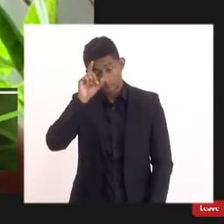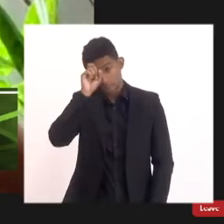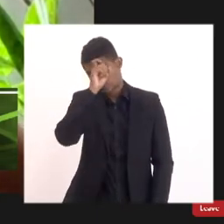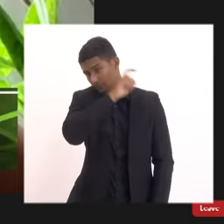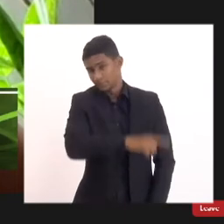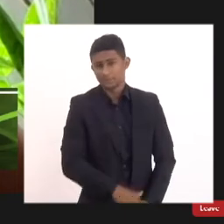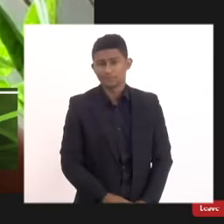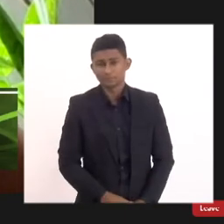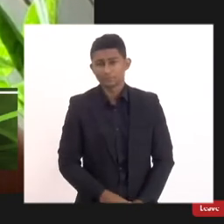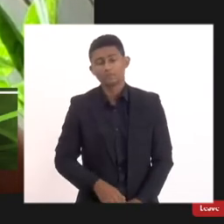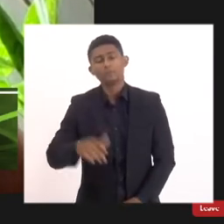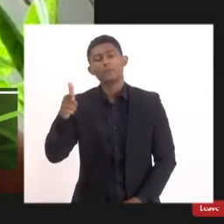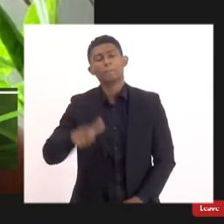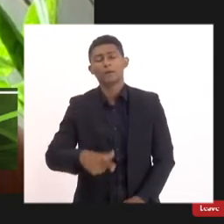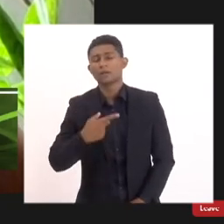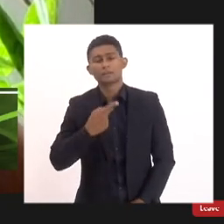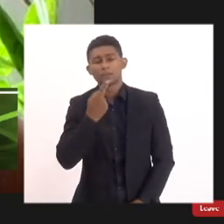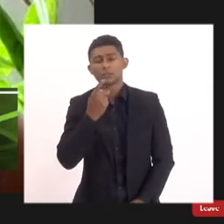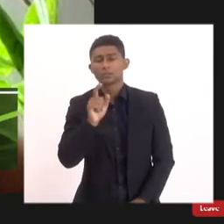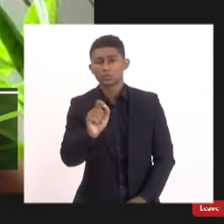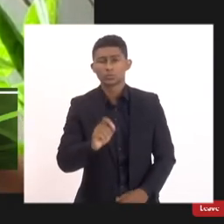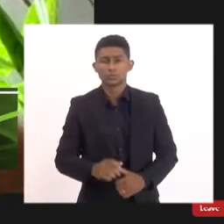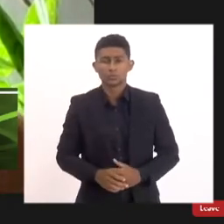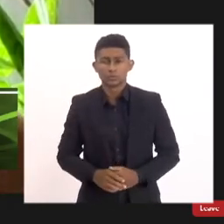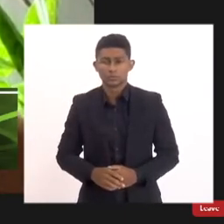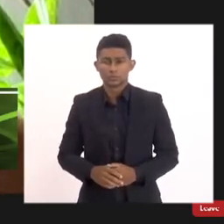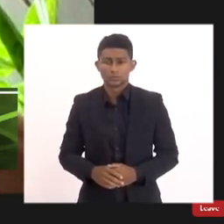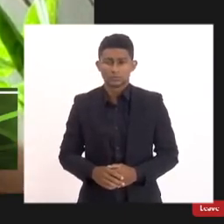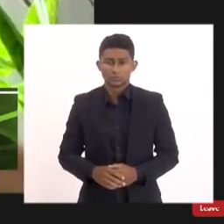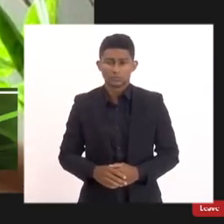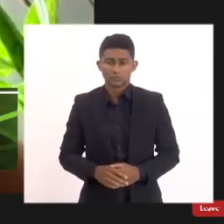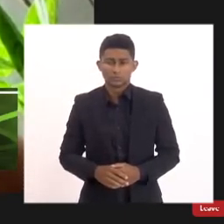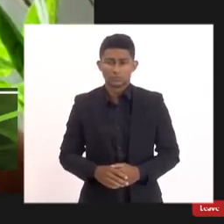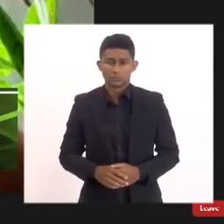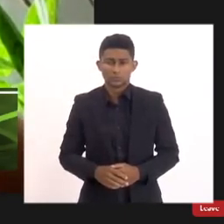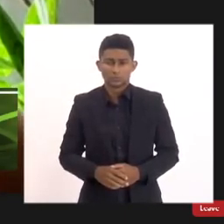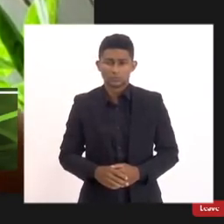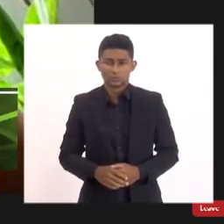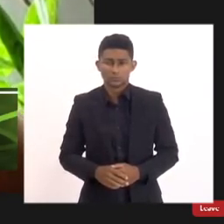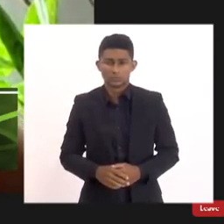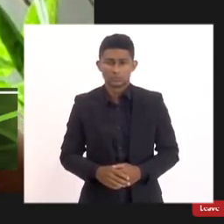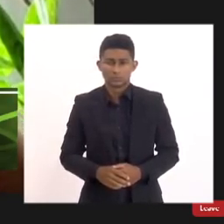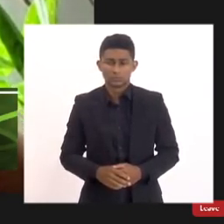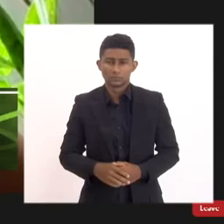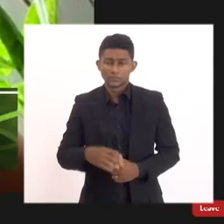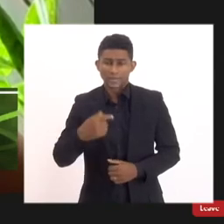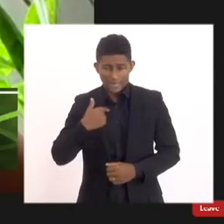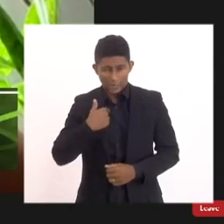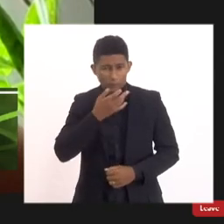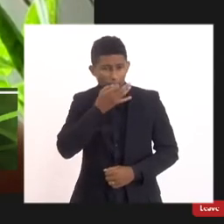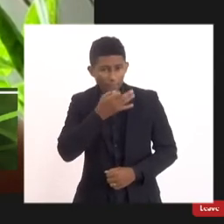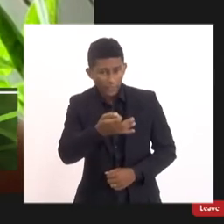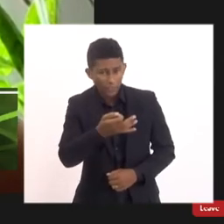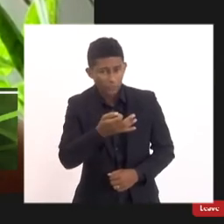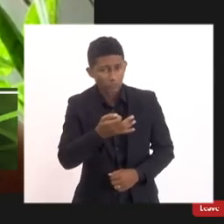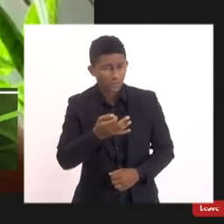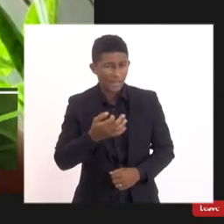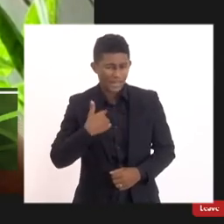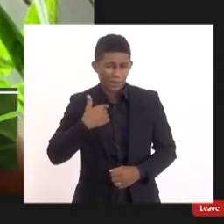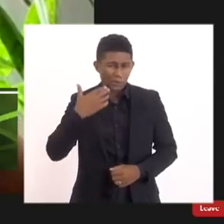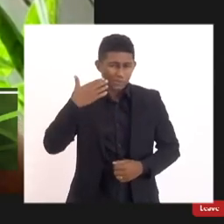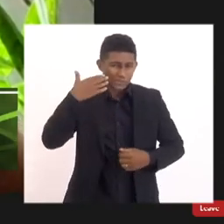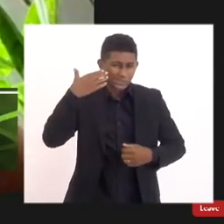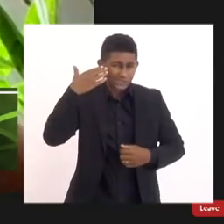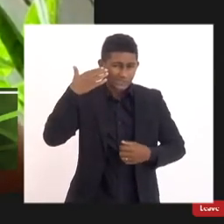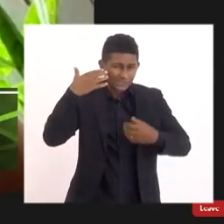de falar, me parece, eu talvez, não sei se estou correta nessa afirmativa,